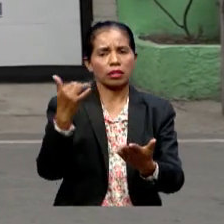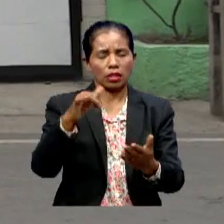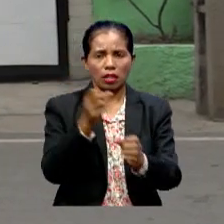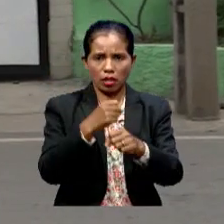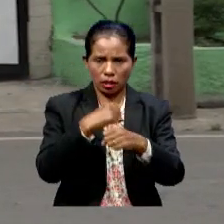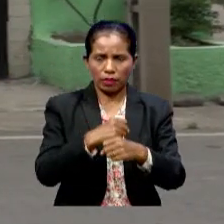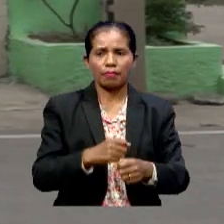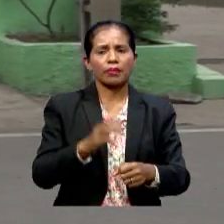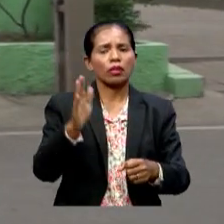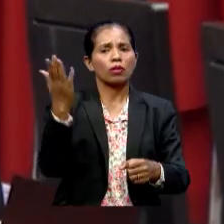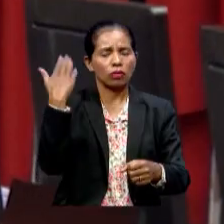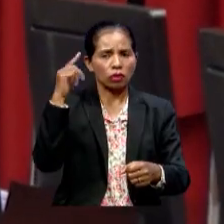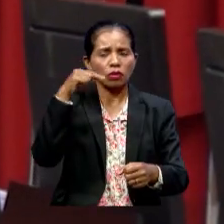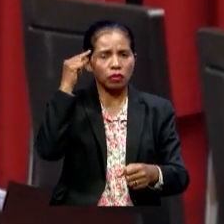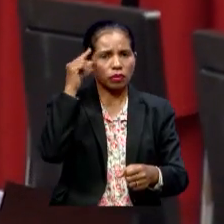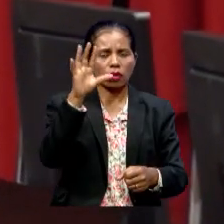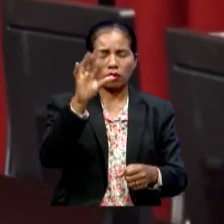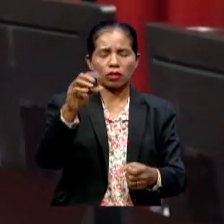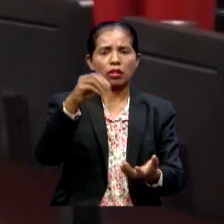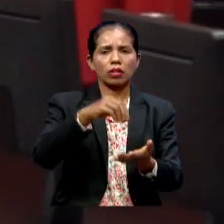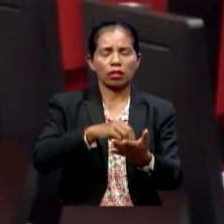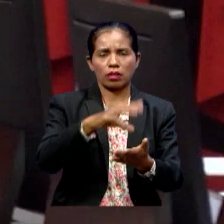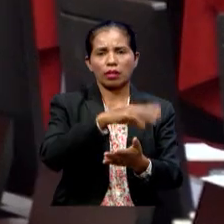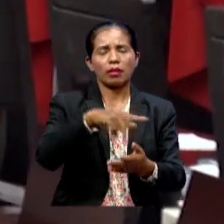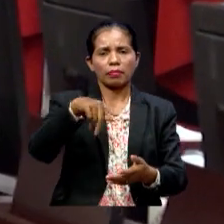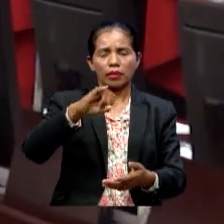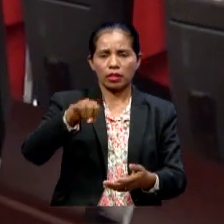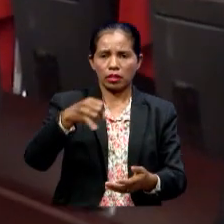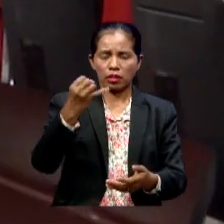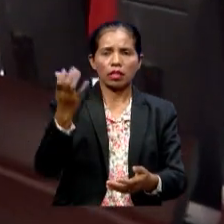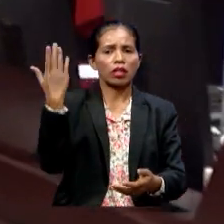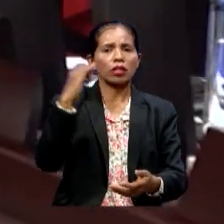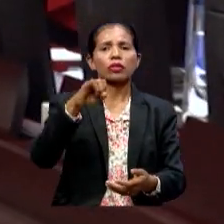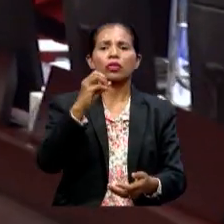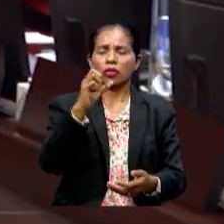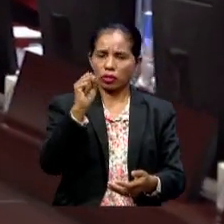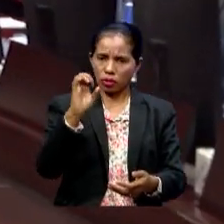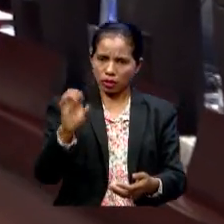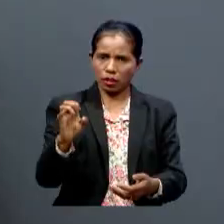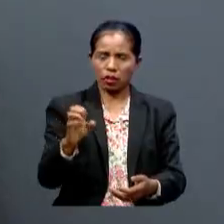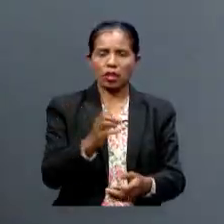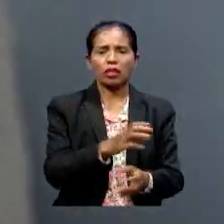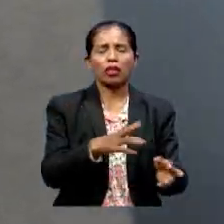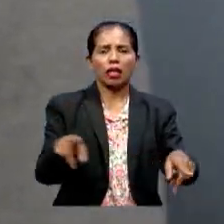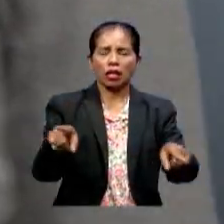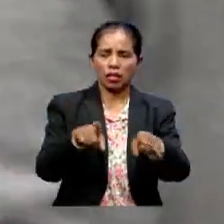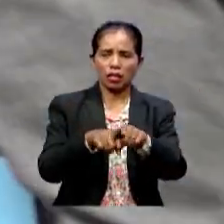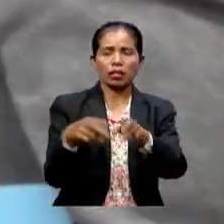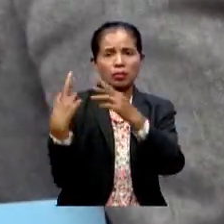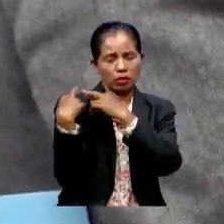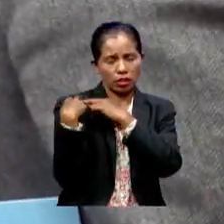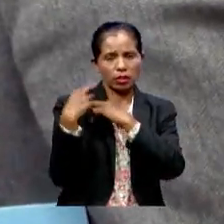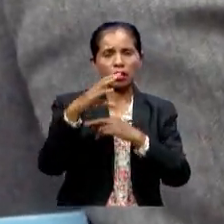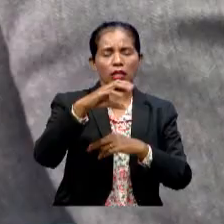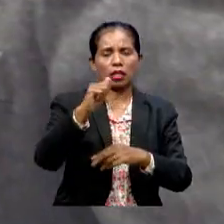Antes, o governo da UALU propõe ONA ex-procurador-geral da República, José Ximenes, a assumir canar comissário CAC no